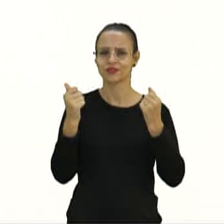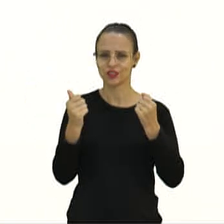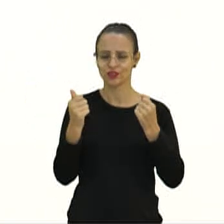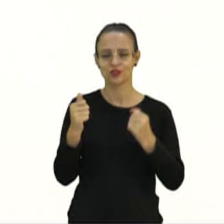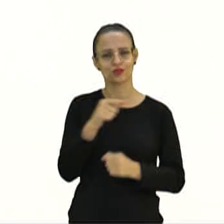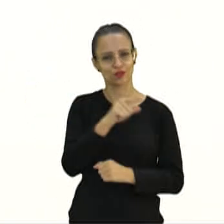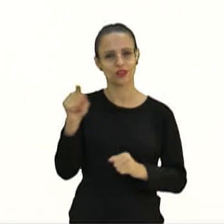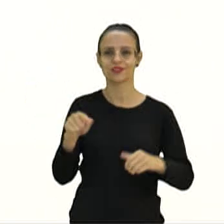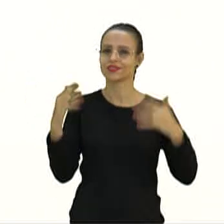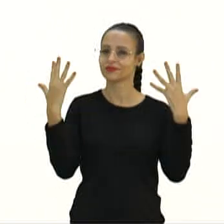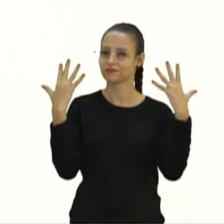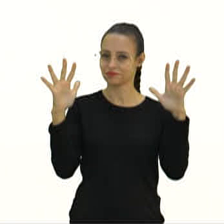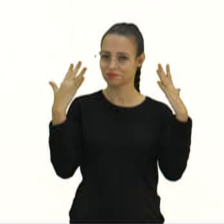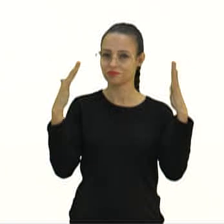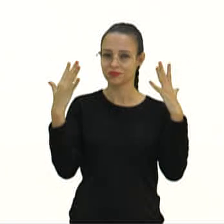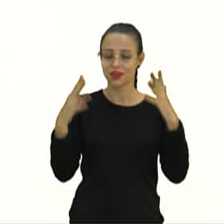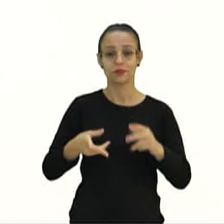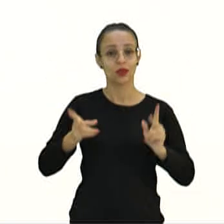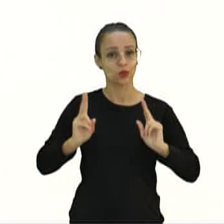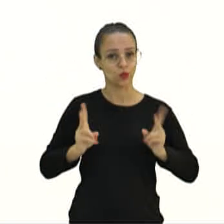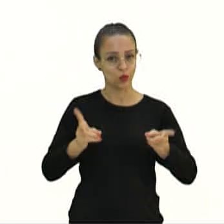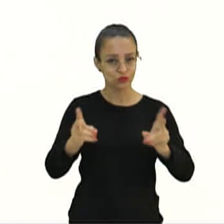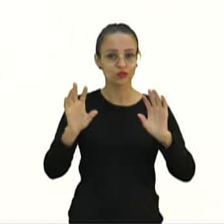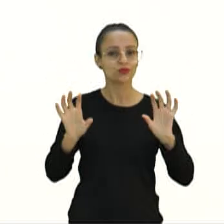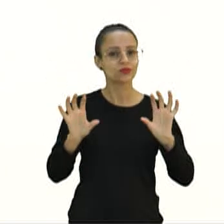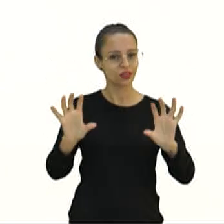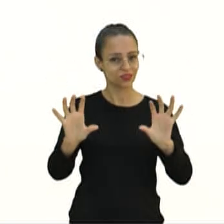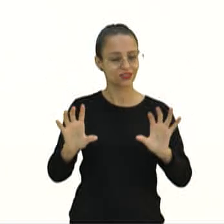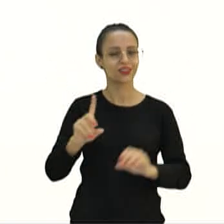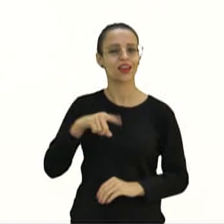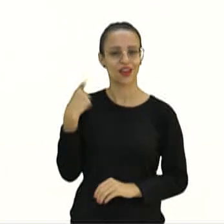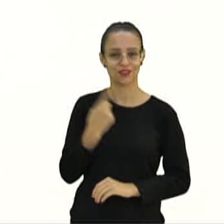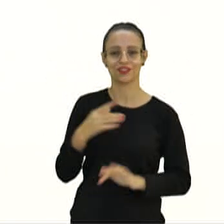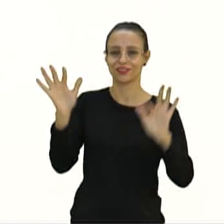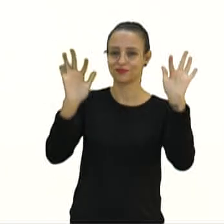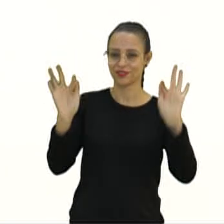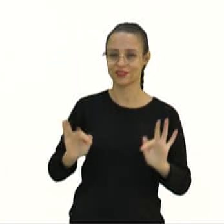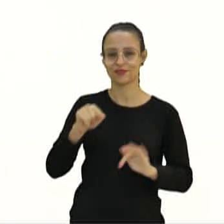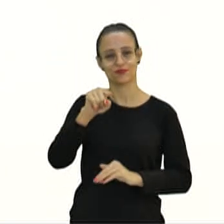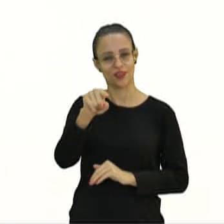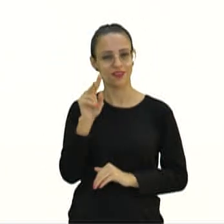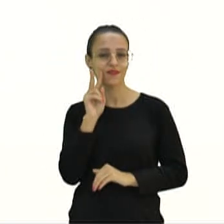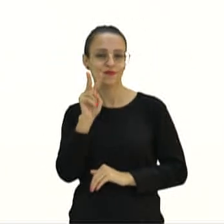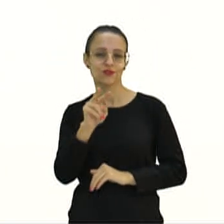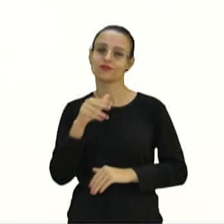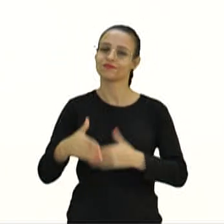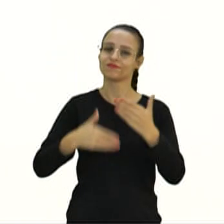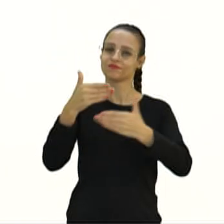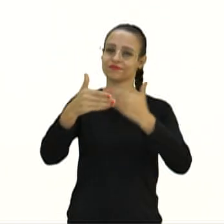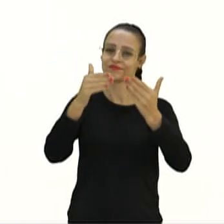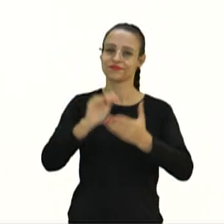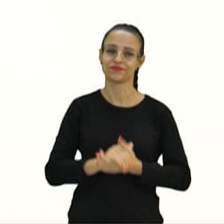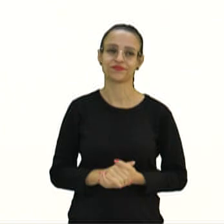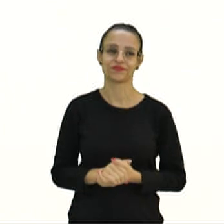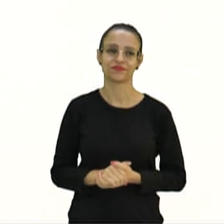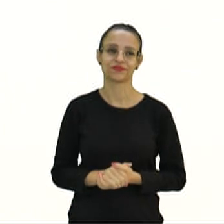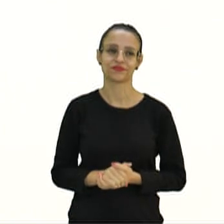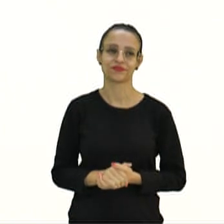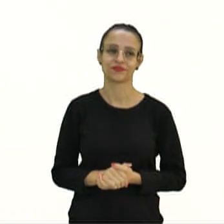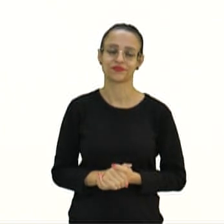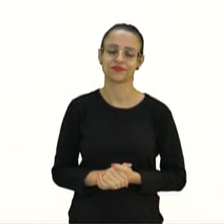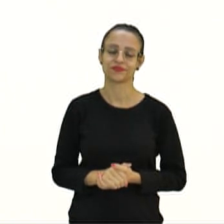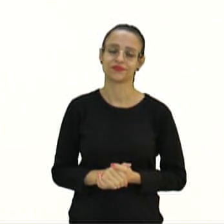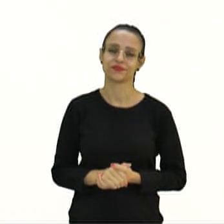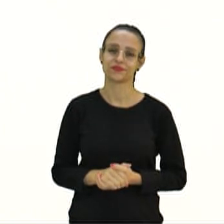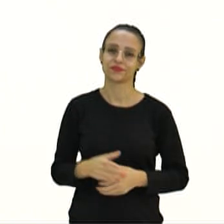vocês estão de parabéns, continuem assim, porque a gente fica muito feliz de ver o desenvolvimento de vocês. E chegamos